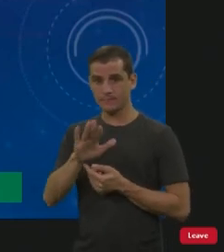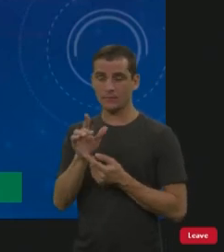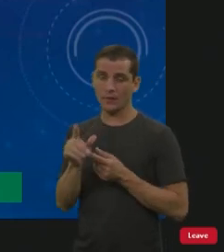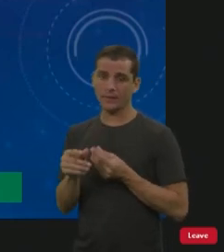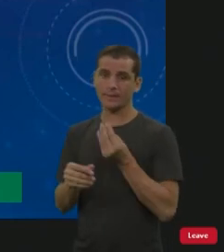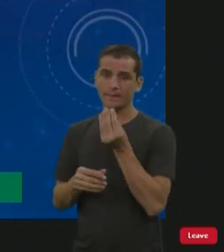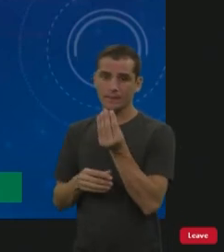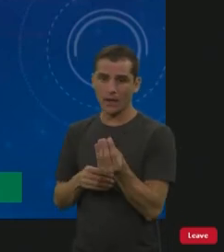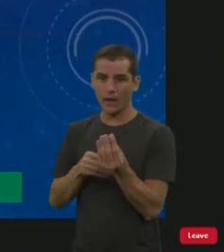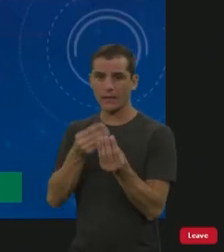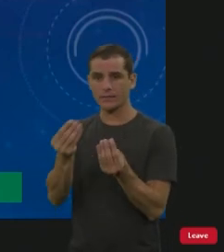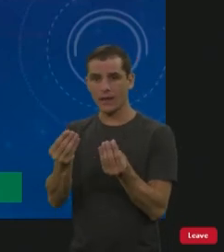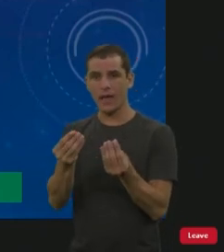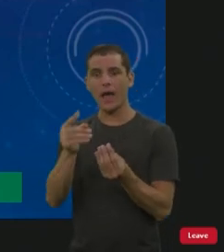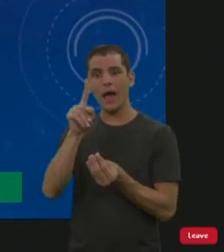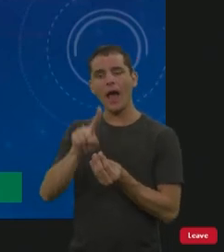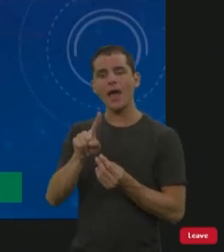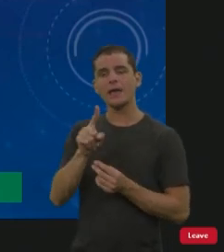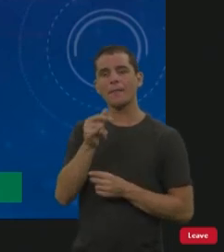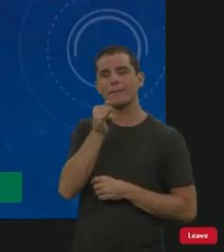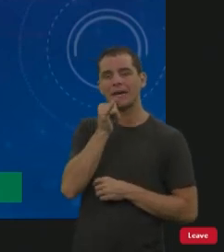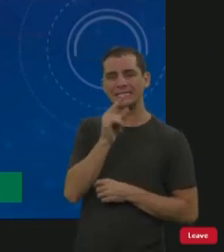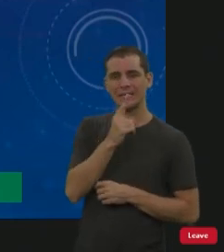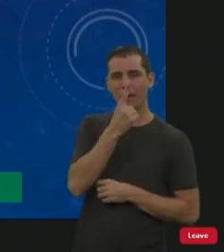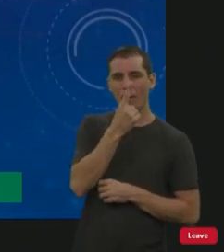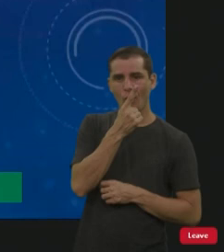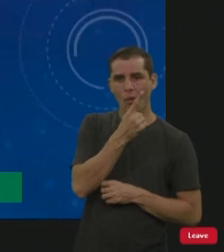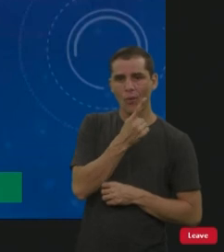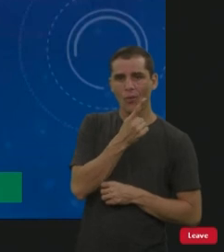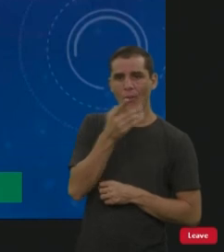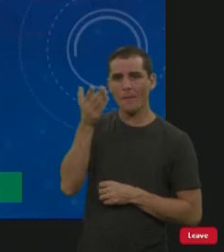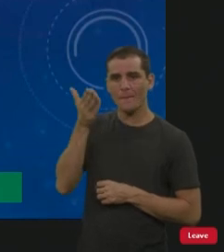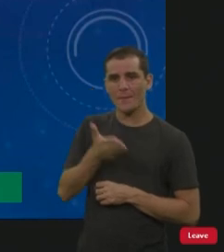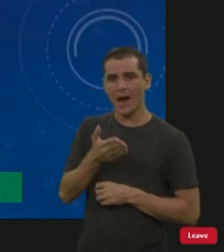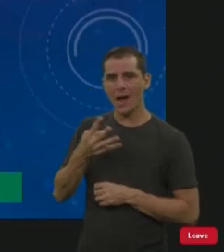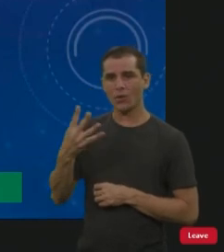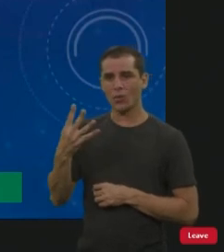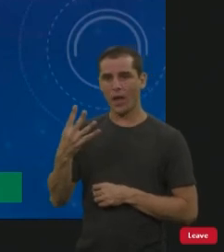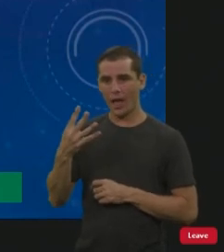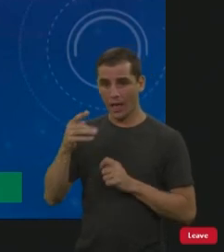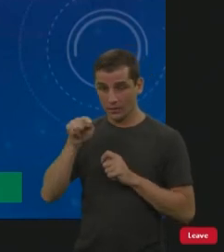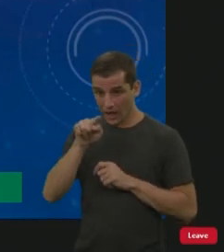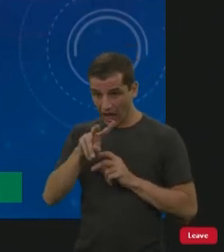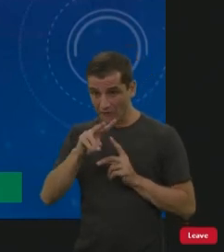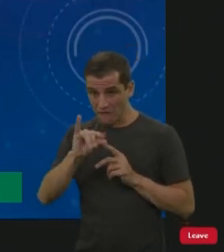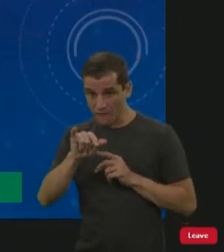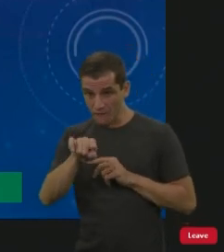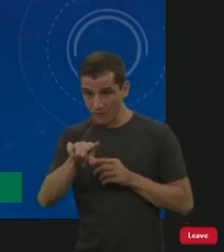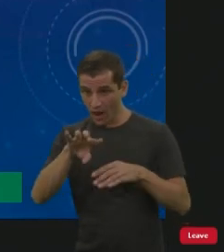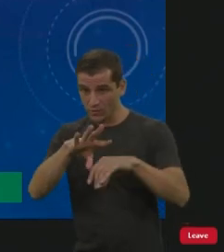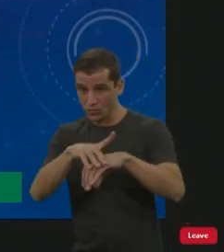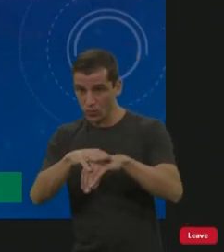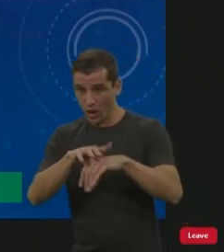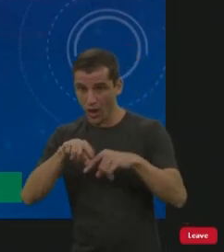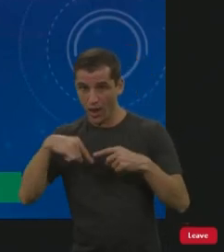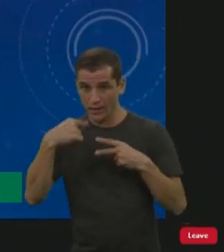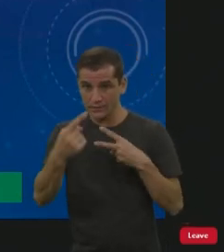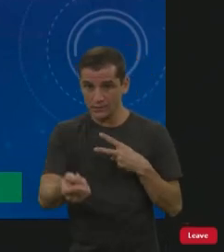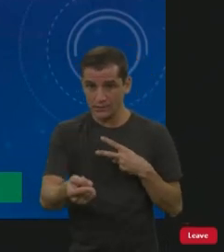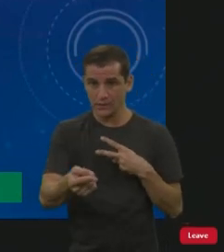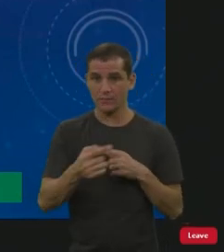em quatro dos filhos serem portadores, assim como os pais, não manifestam a doença. E a última chance é